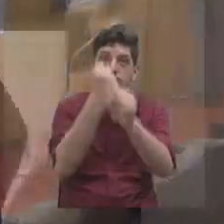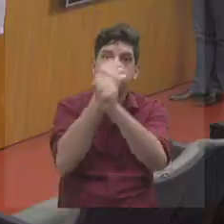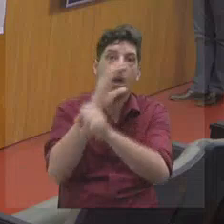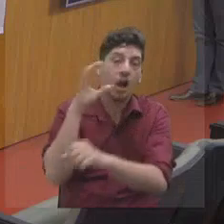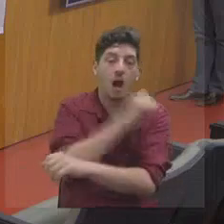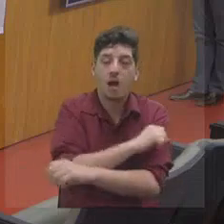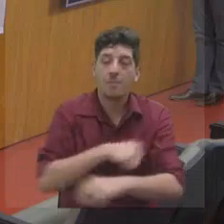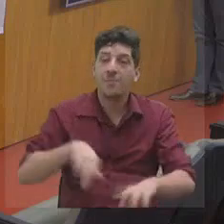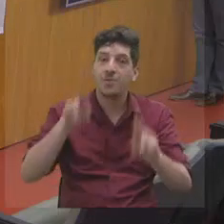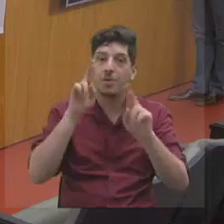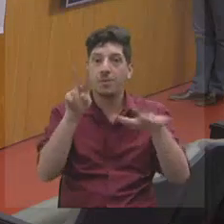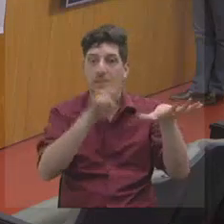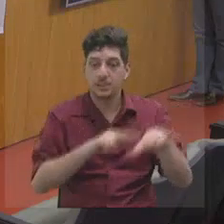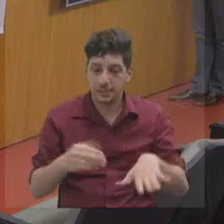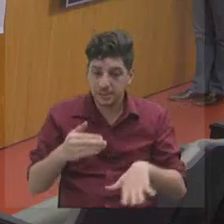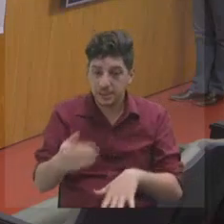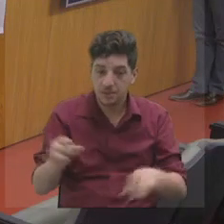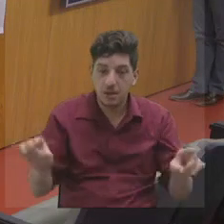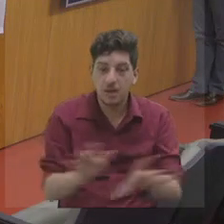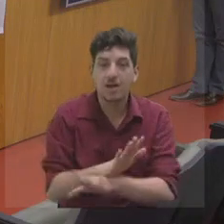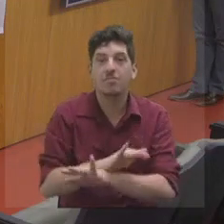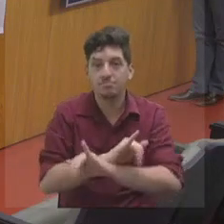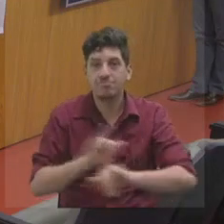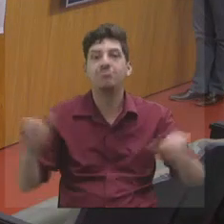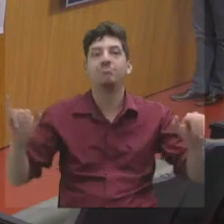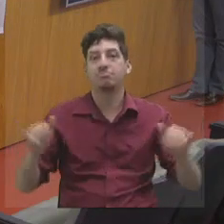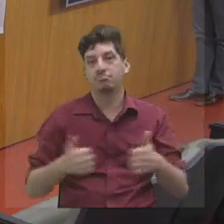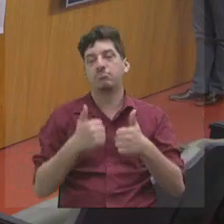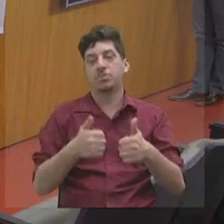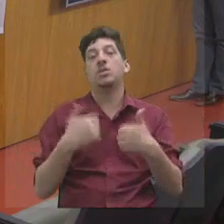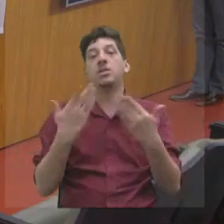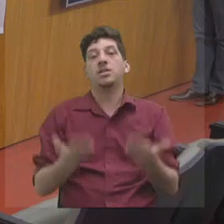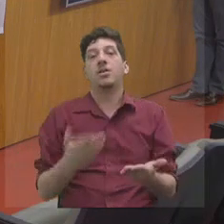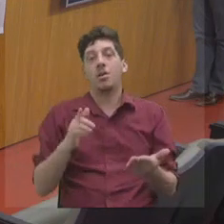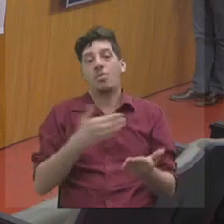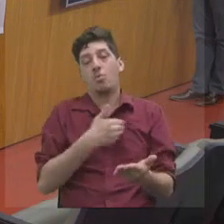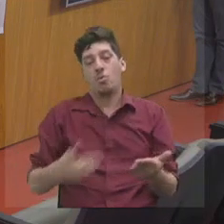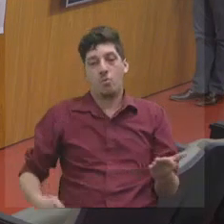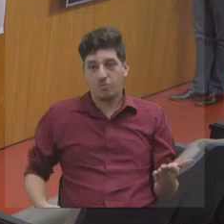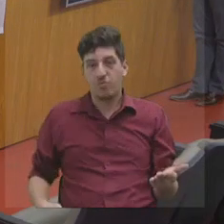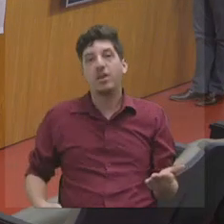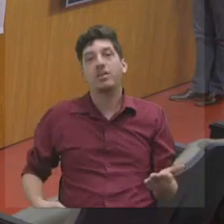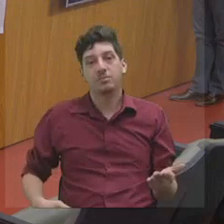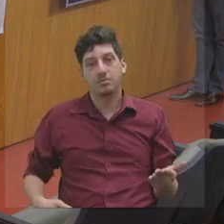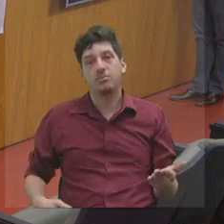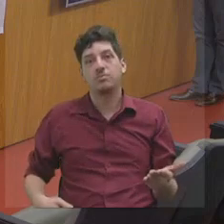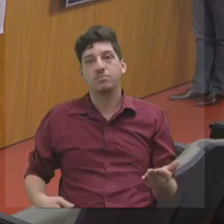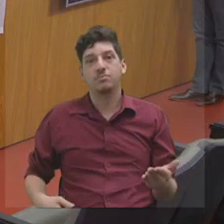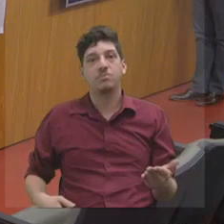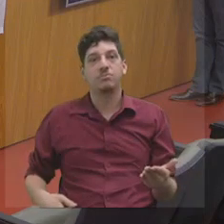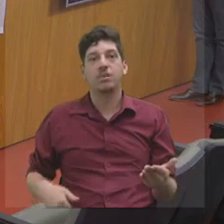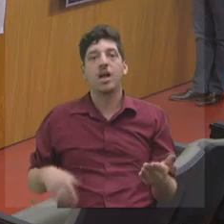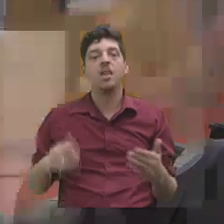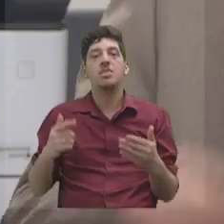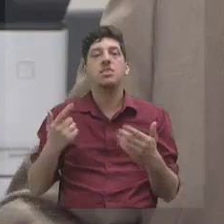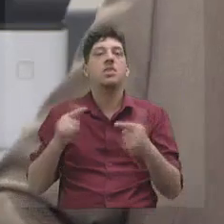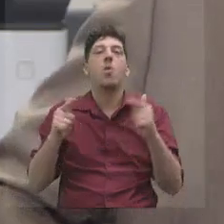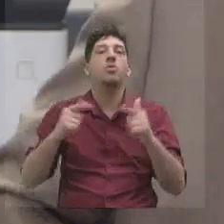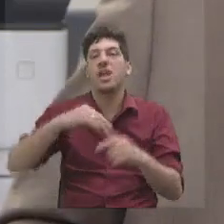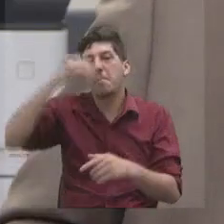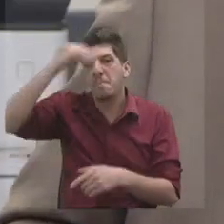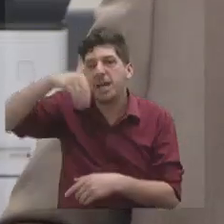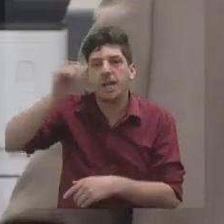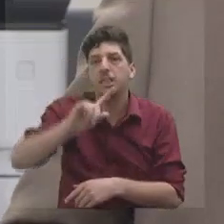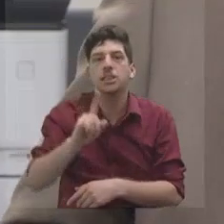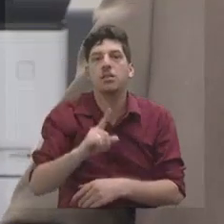Deus quiser essa semana já termina ele faz passa com duas pistas Ou seja é um governo que tá o governo que não dorme um governo que tá acordado